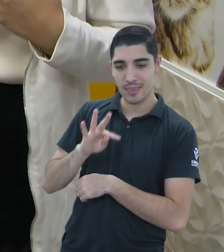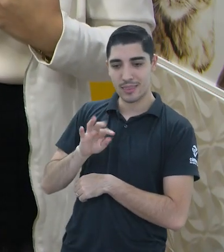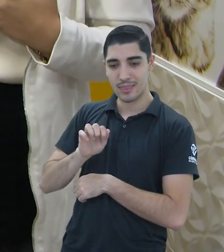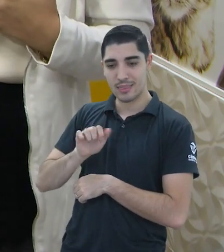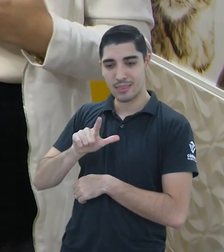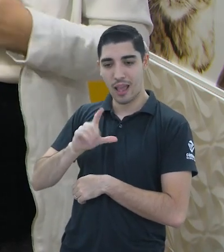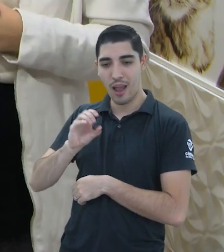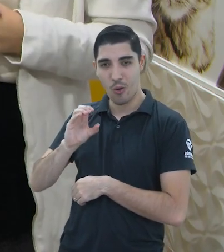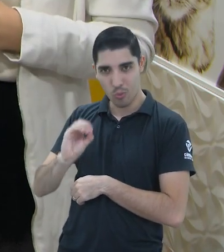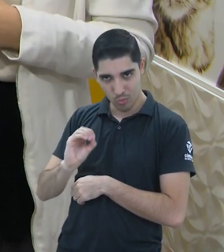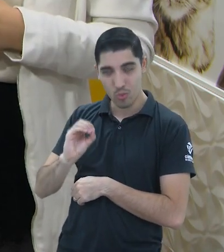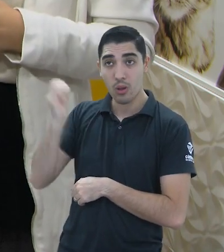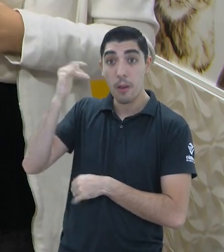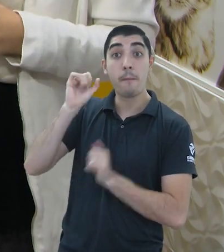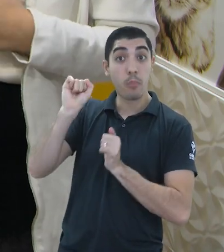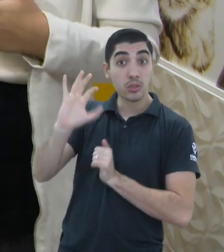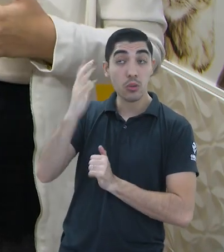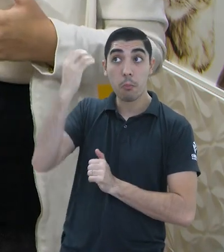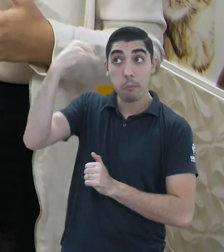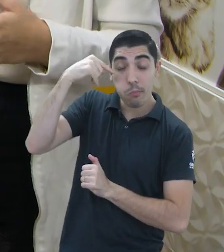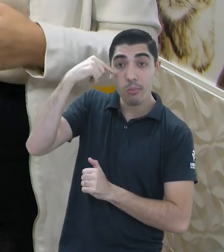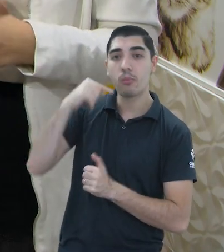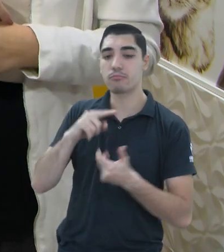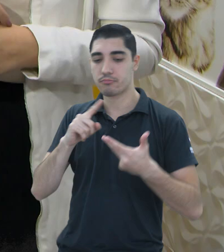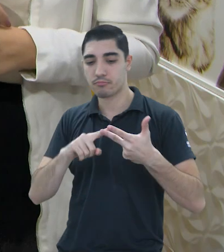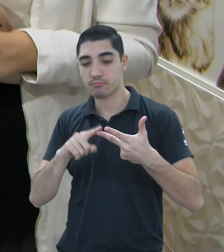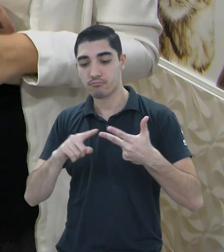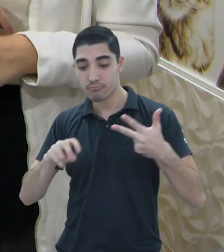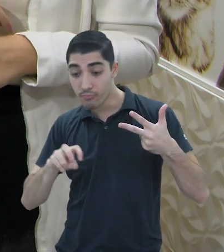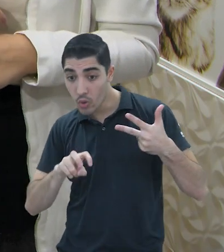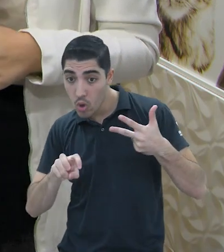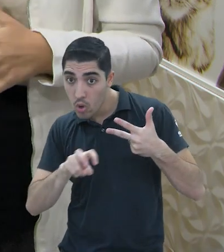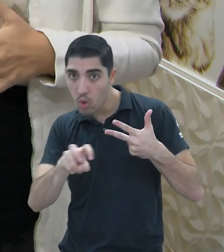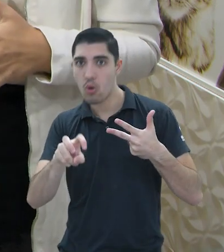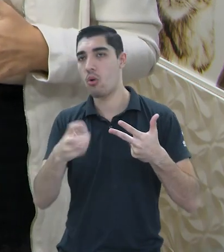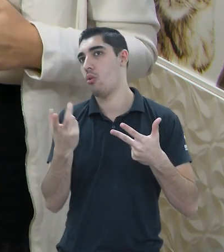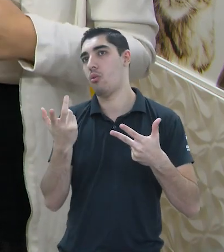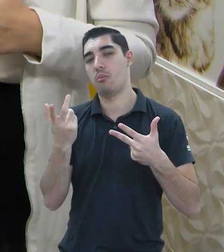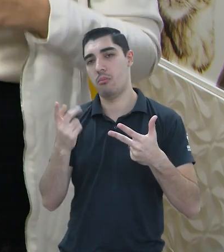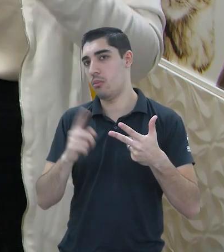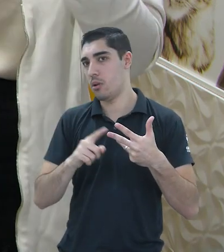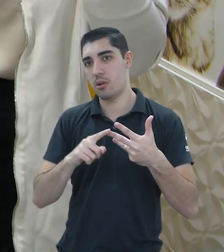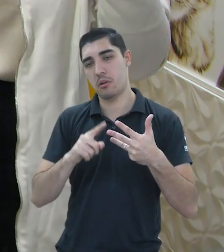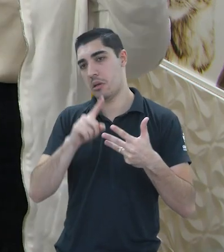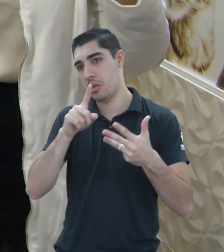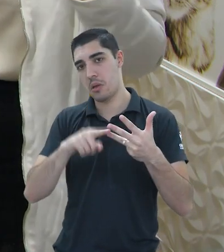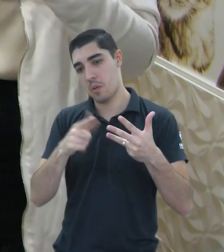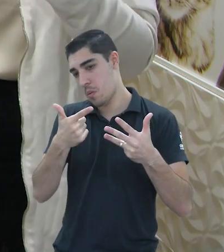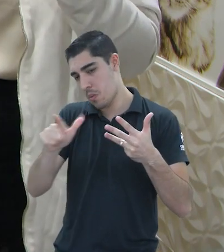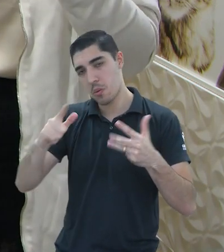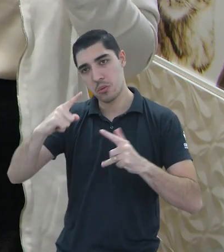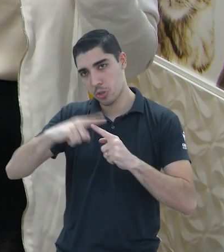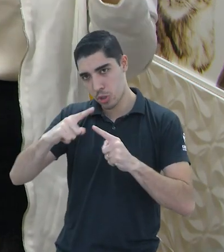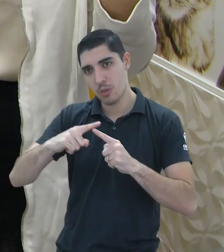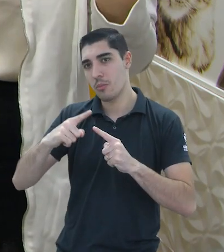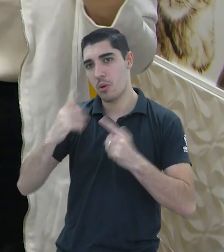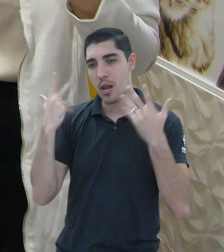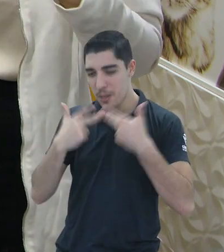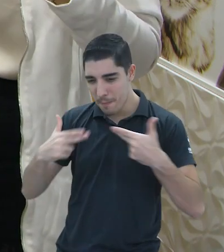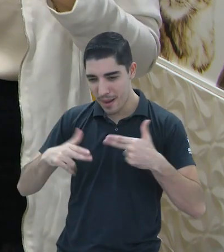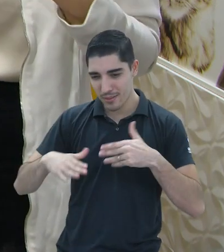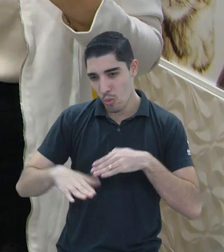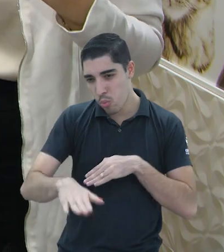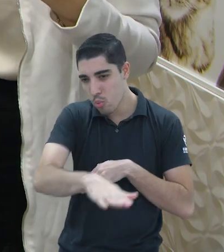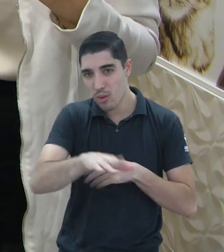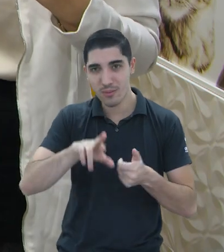podem sim irritar, répteis, cobras às vezes que trocam mesmo, né, toda a